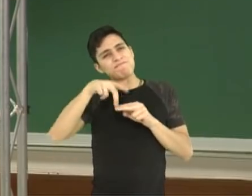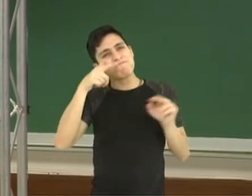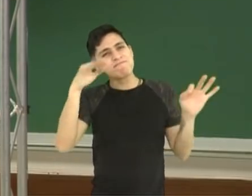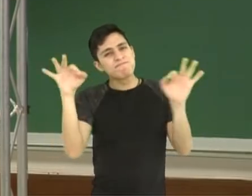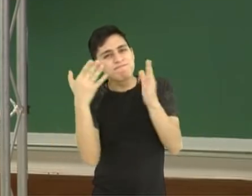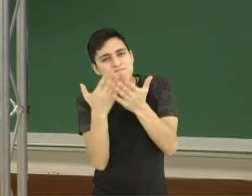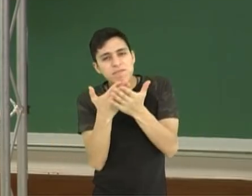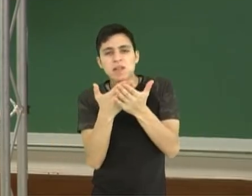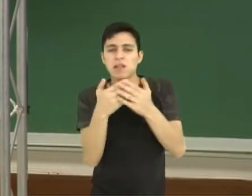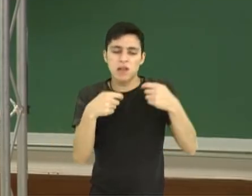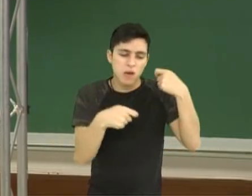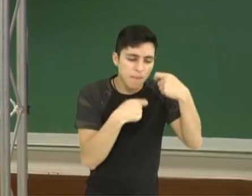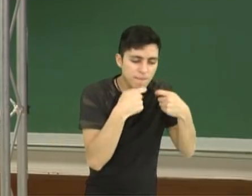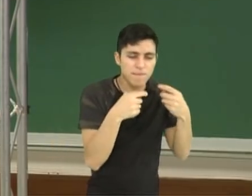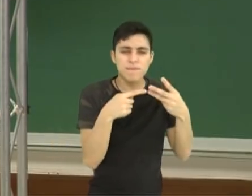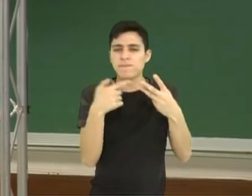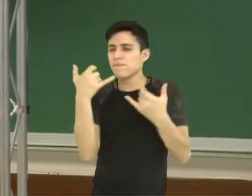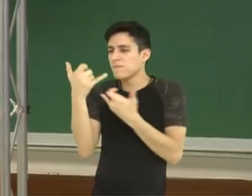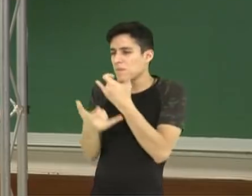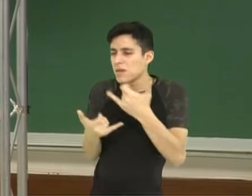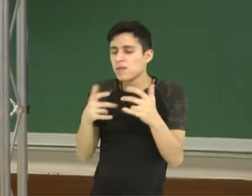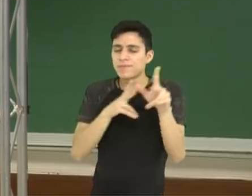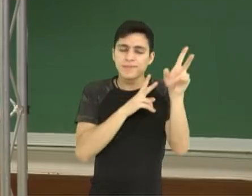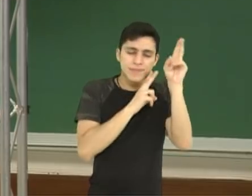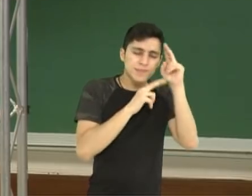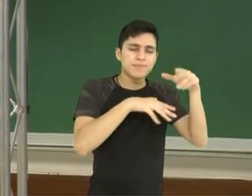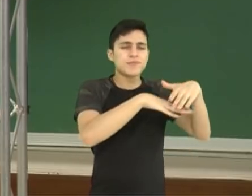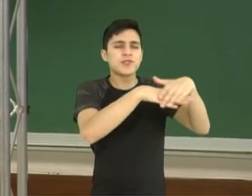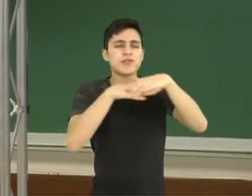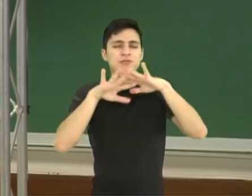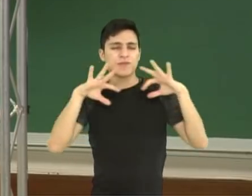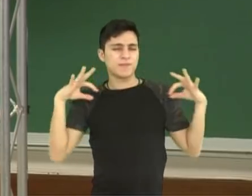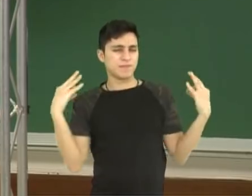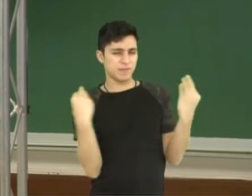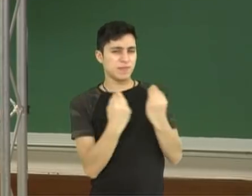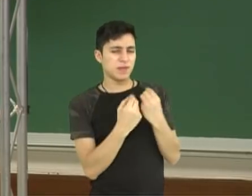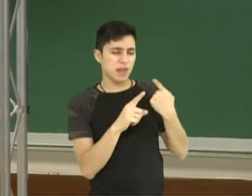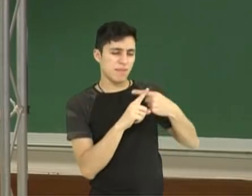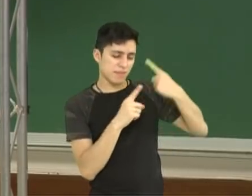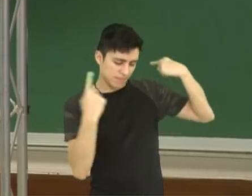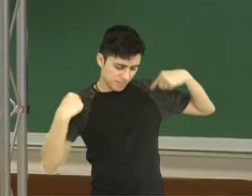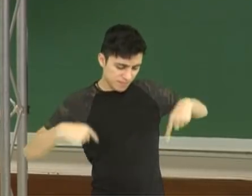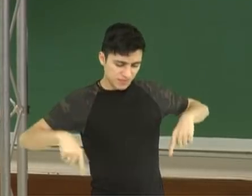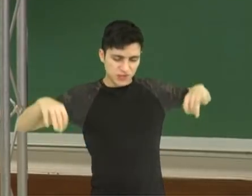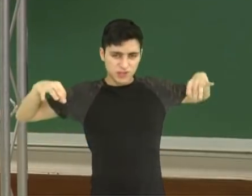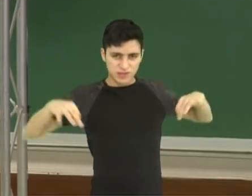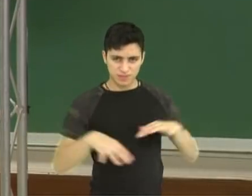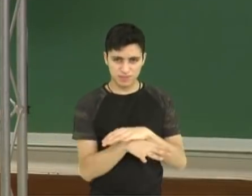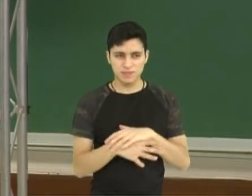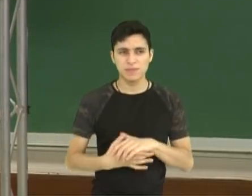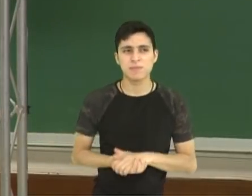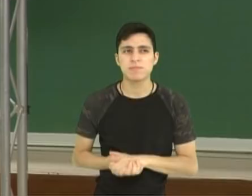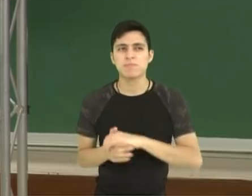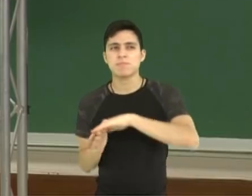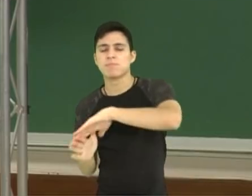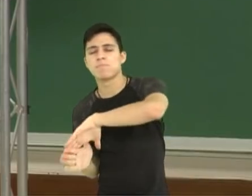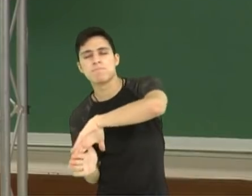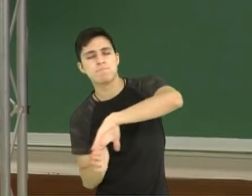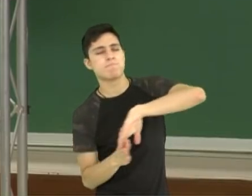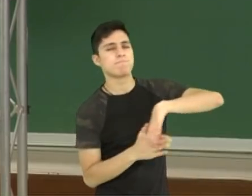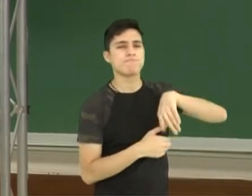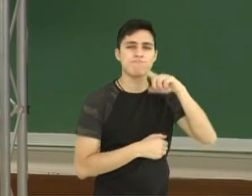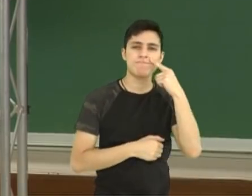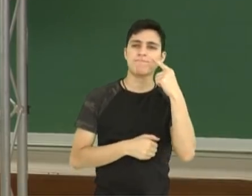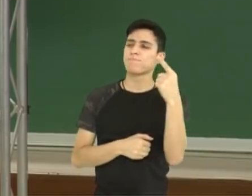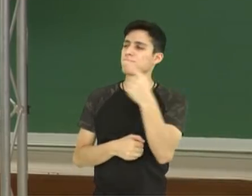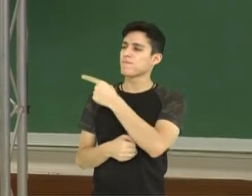se alimentando, dormindo, conversando com seus familiares. Então vamos começar a nossa aula de hoje? Então eu começo a nossa aula com uma